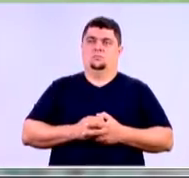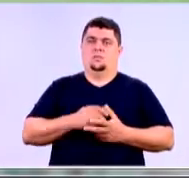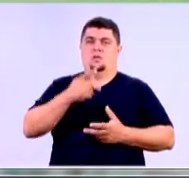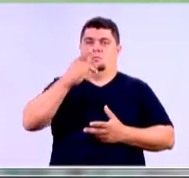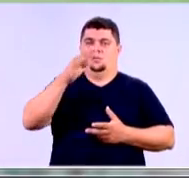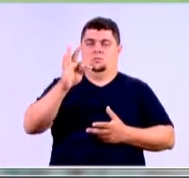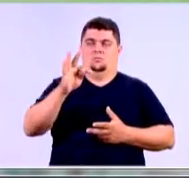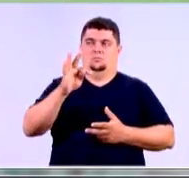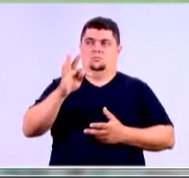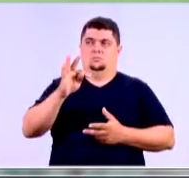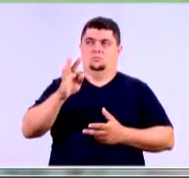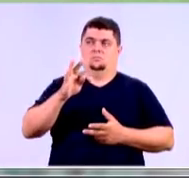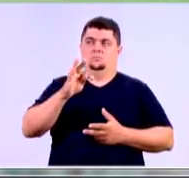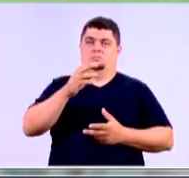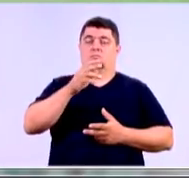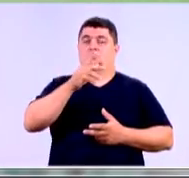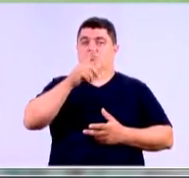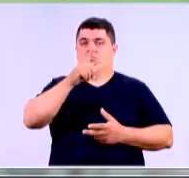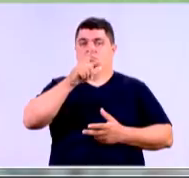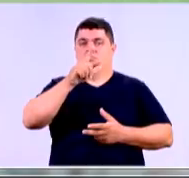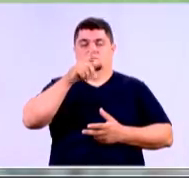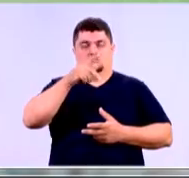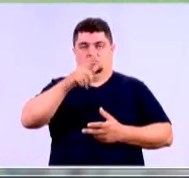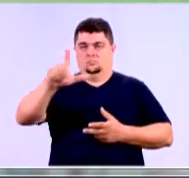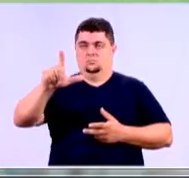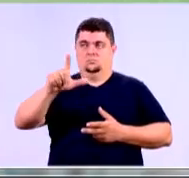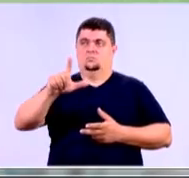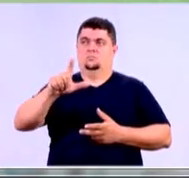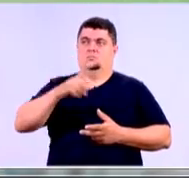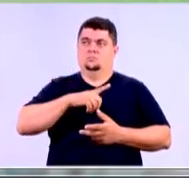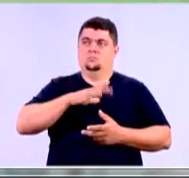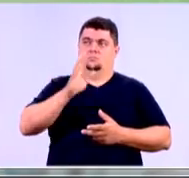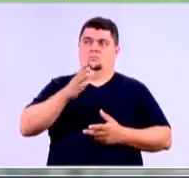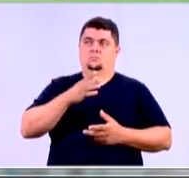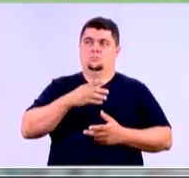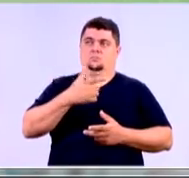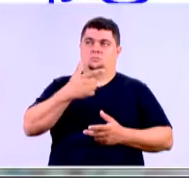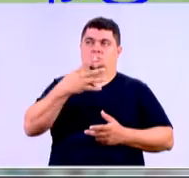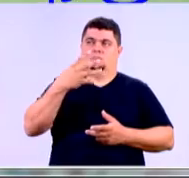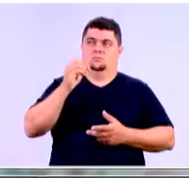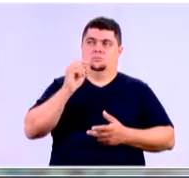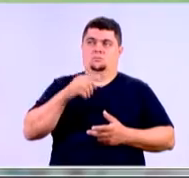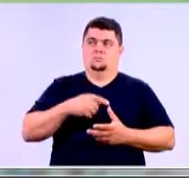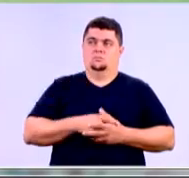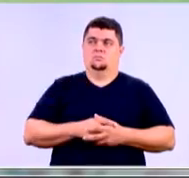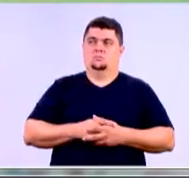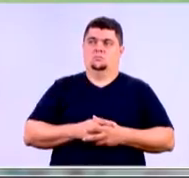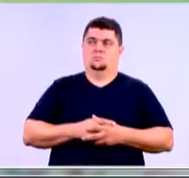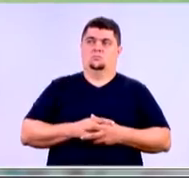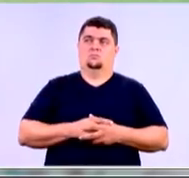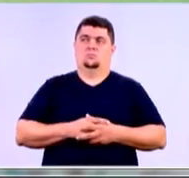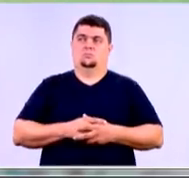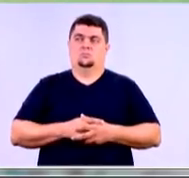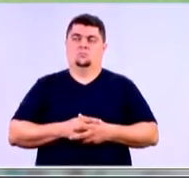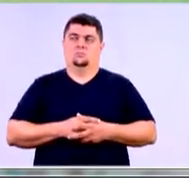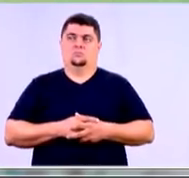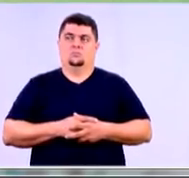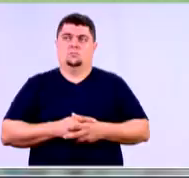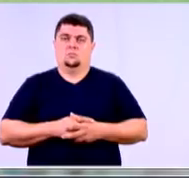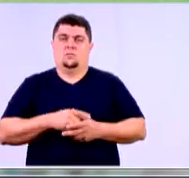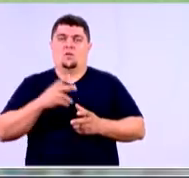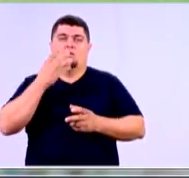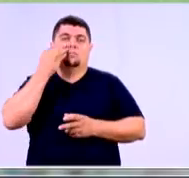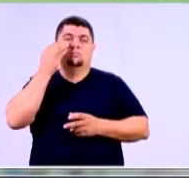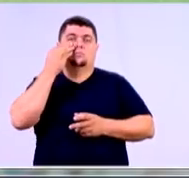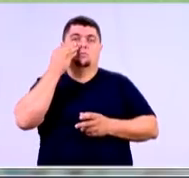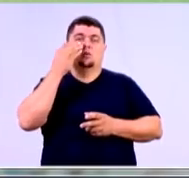líquido. Patrimônio líquido, que está aqui. Né, Ou seja, aí você vai analisar o capital de terceiros referente ao